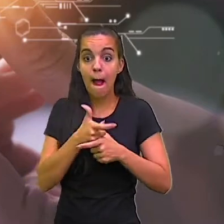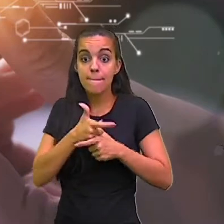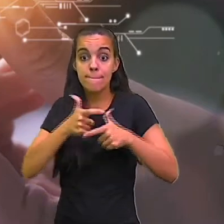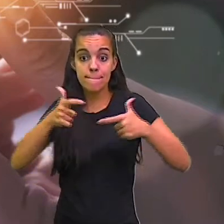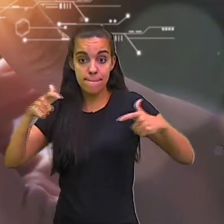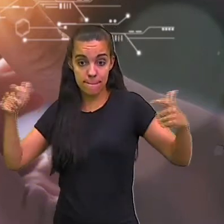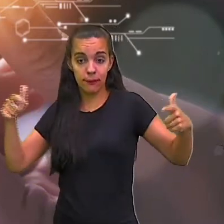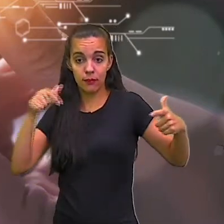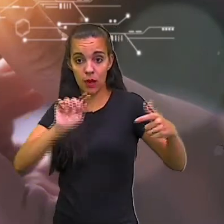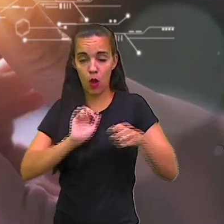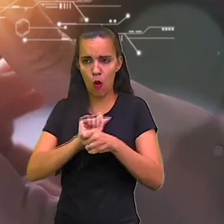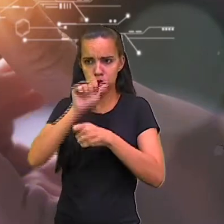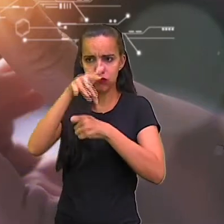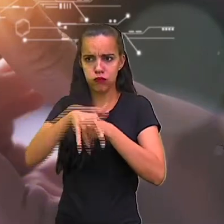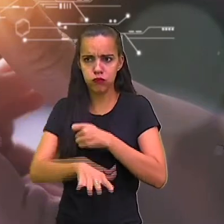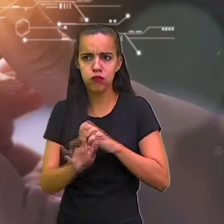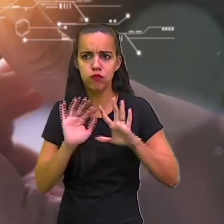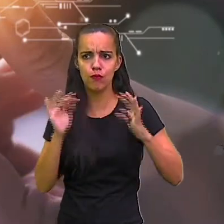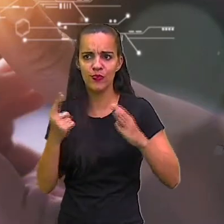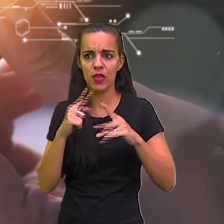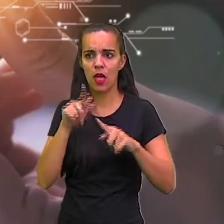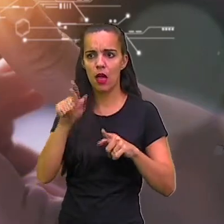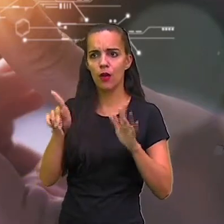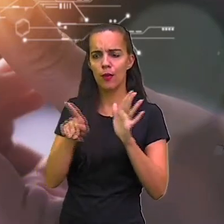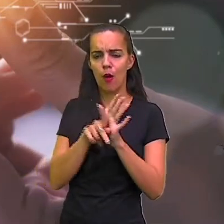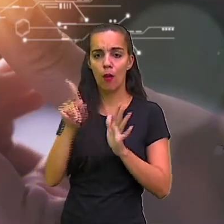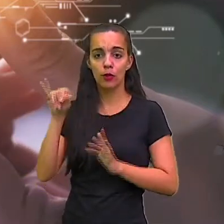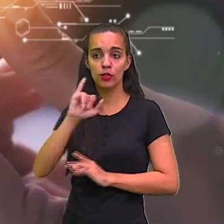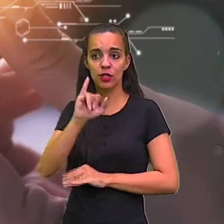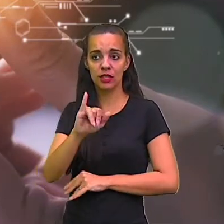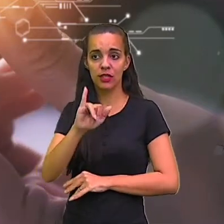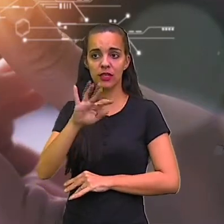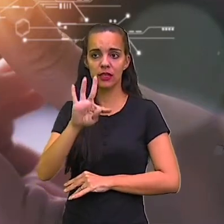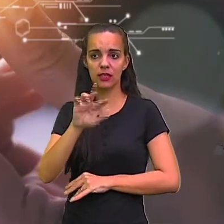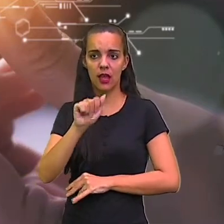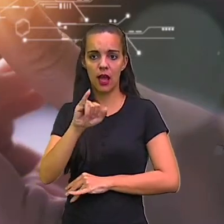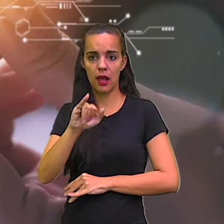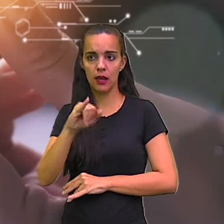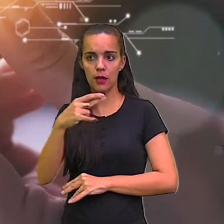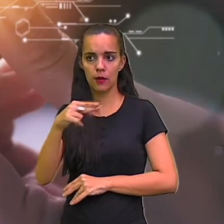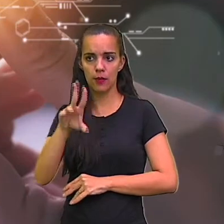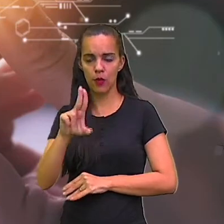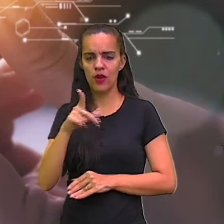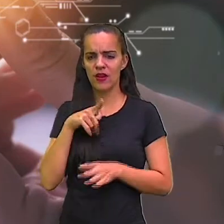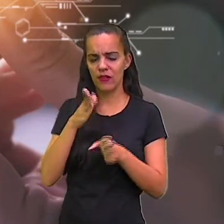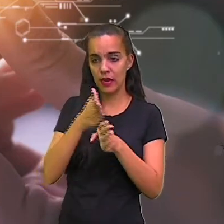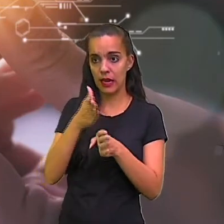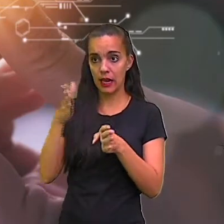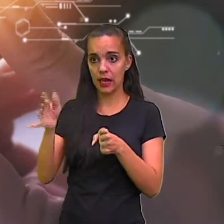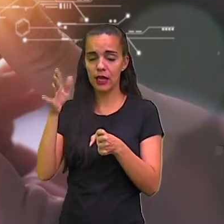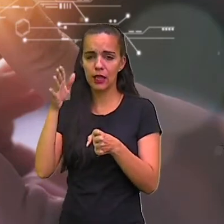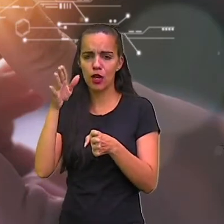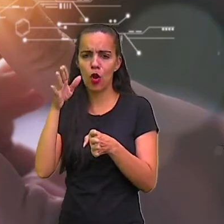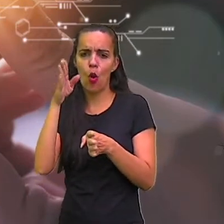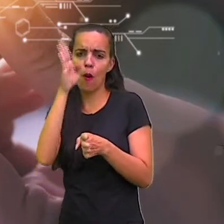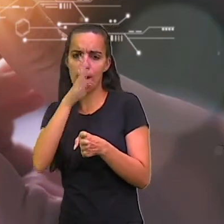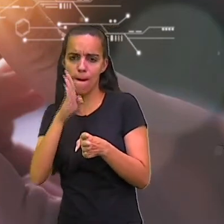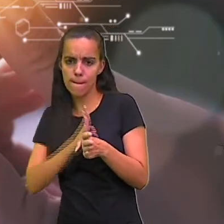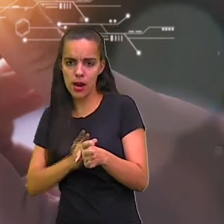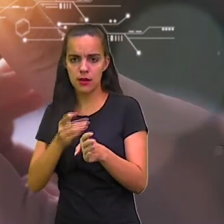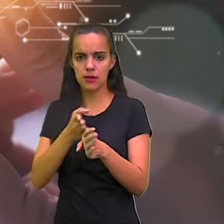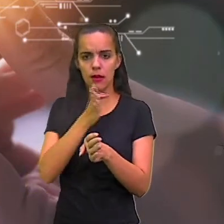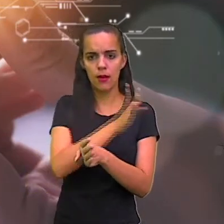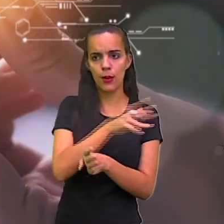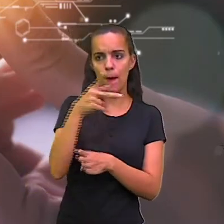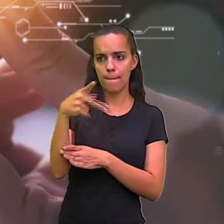usina hidrelétrica do nosso país é usina de Itaipu e fica localizada no Rio o Paraná nas